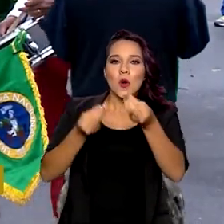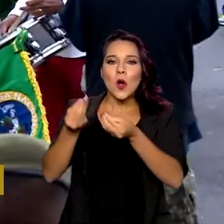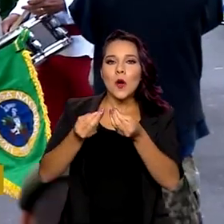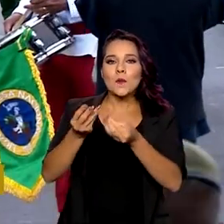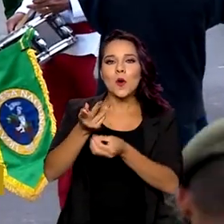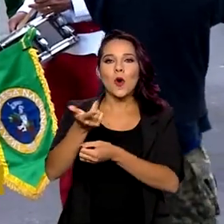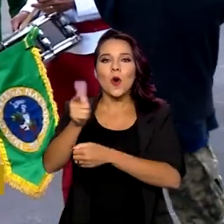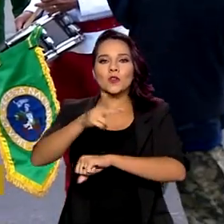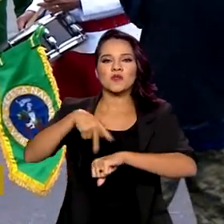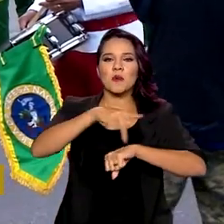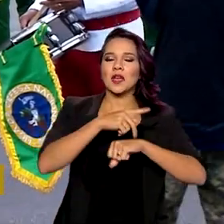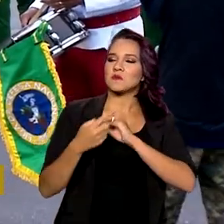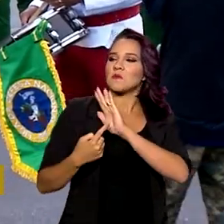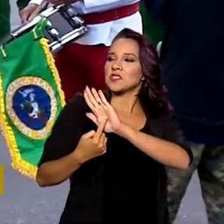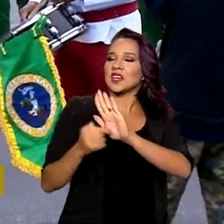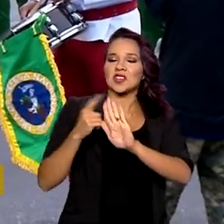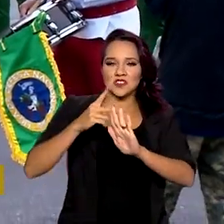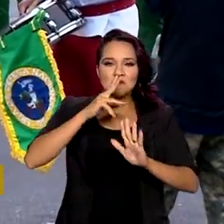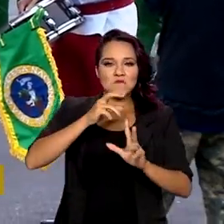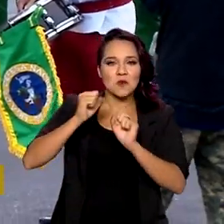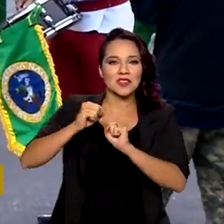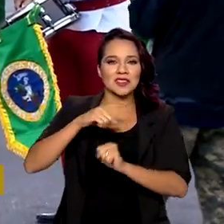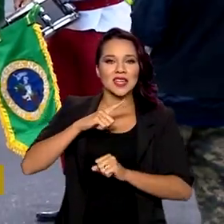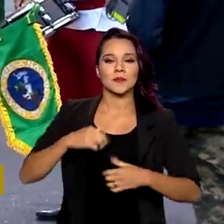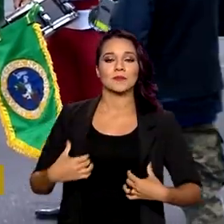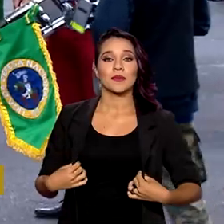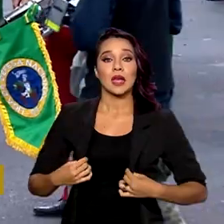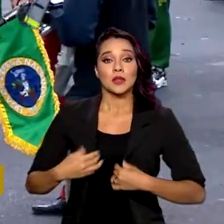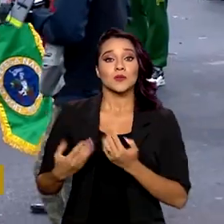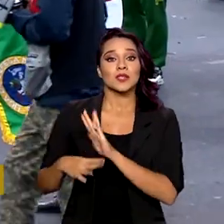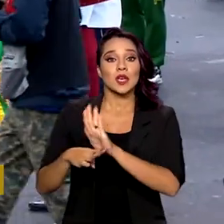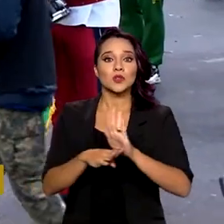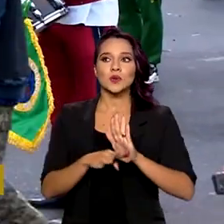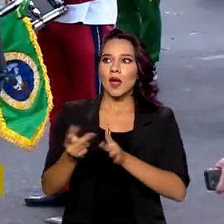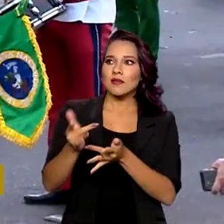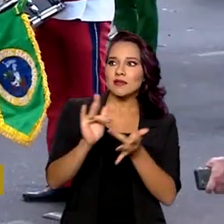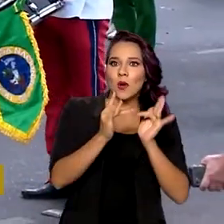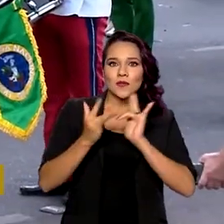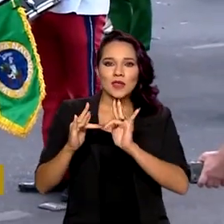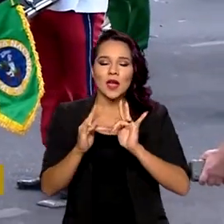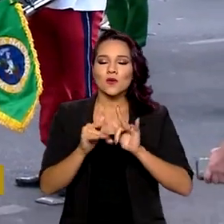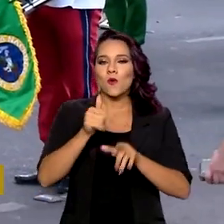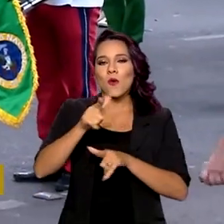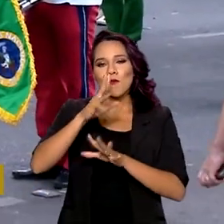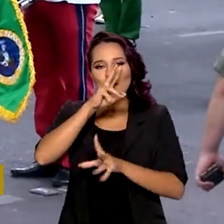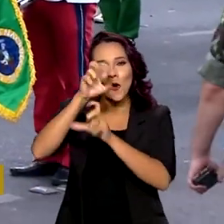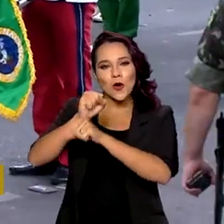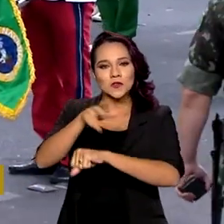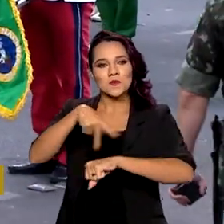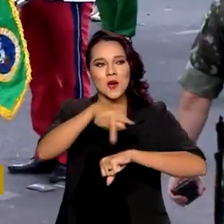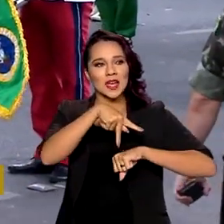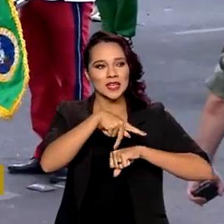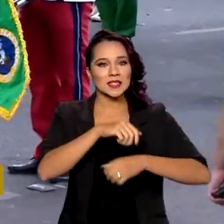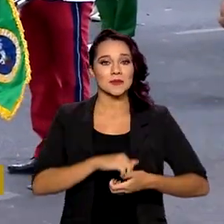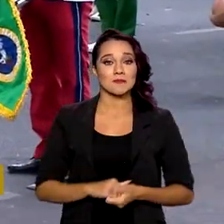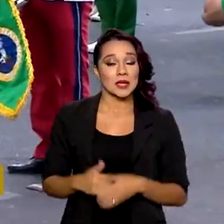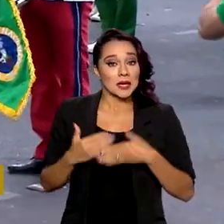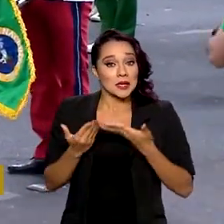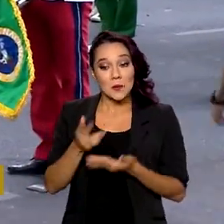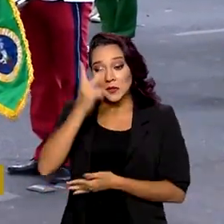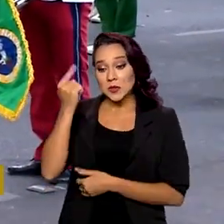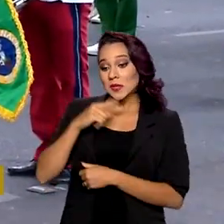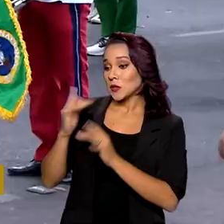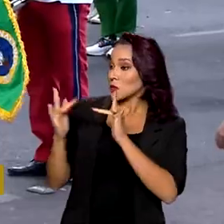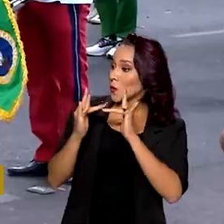outros países, né? Então, é um instrumento de comunicação social, nos ajuda a interagir com as demais forças, com os demais países, né? E também para que a gente